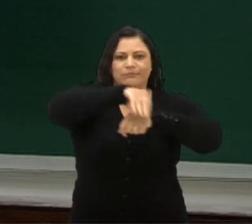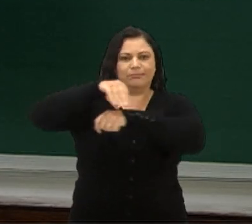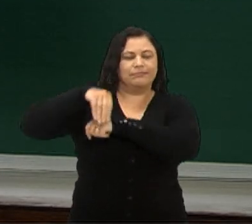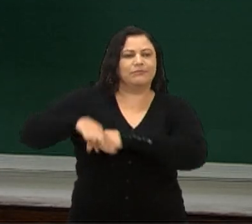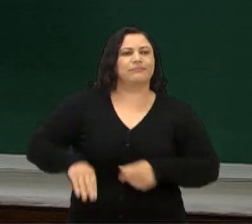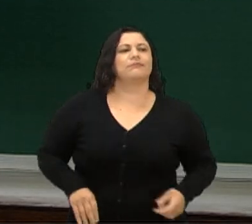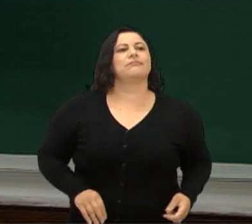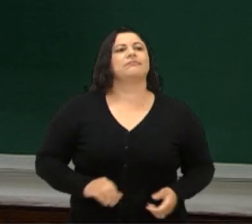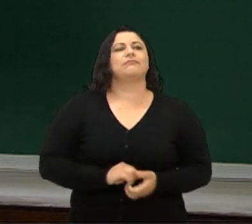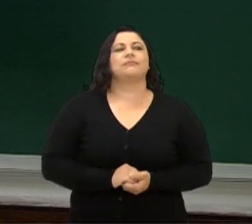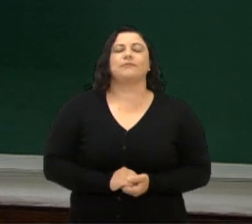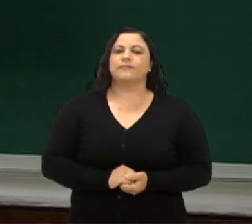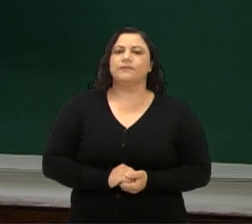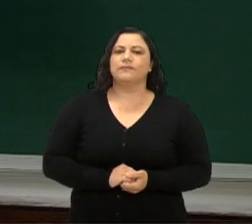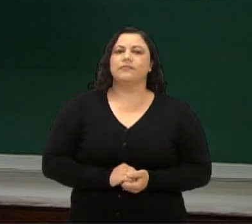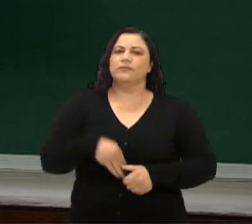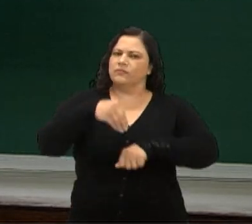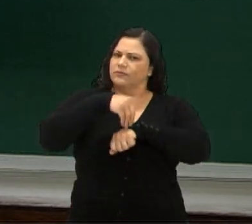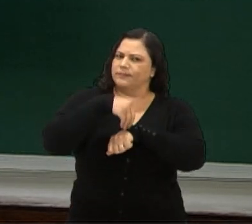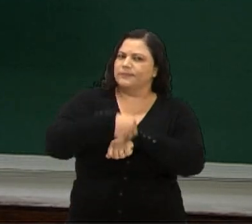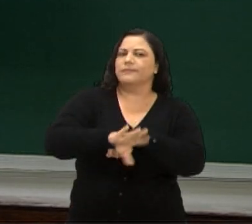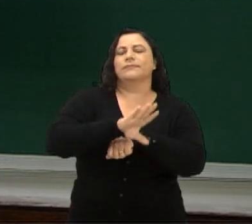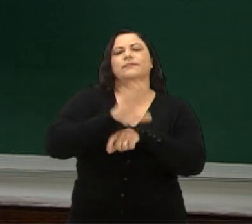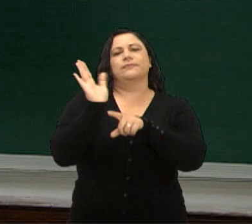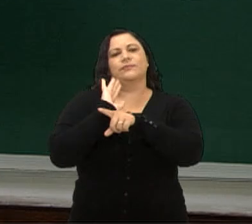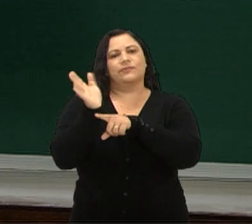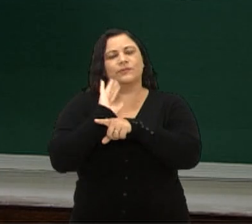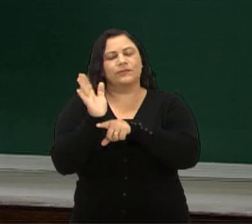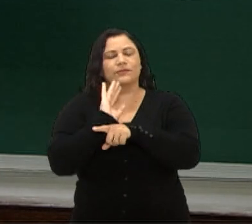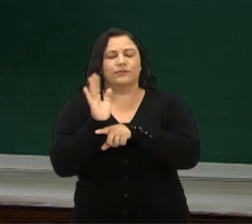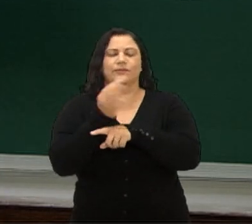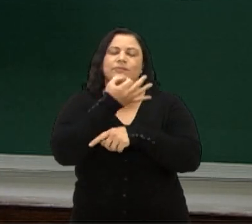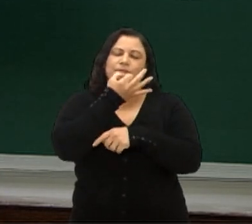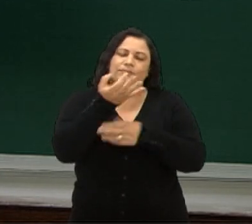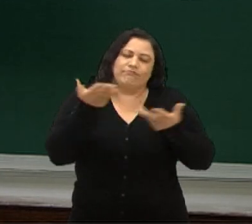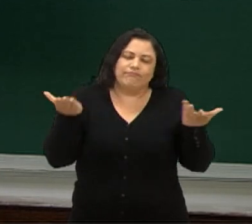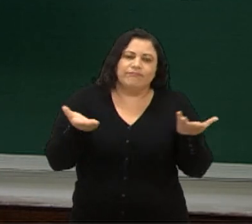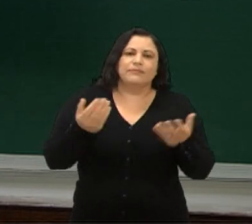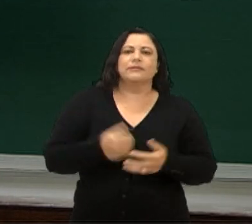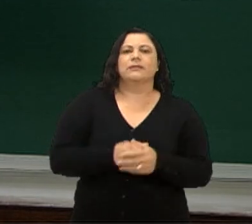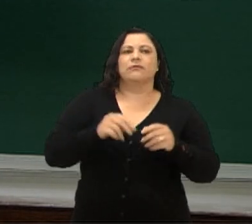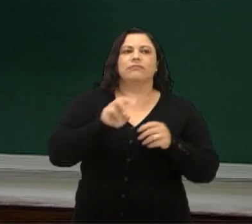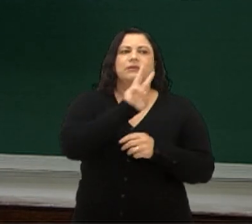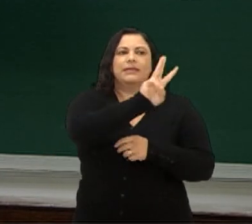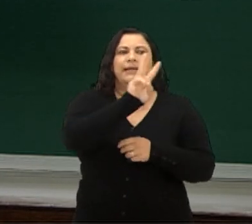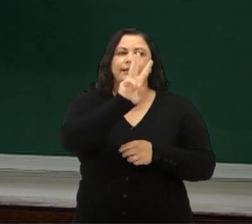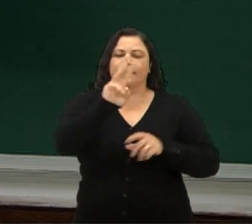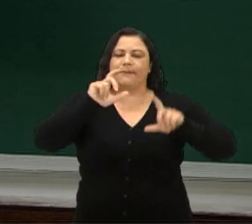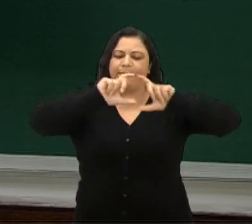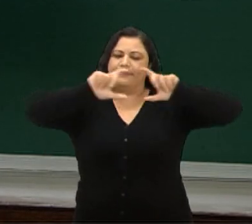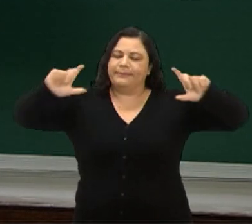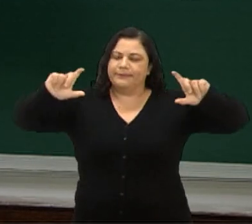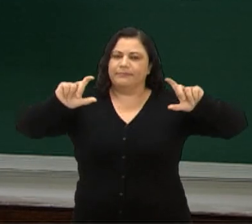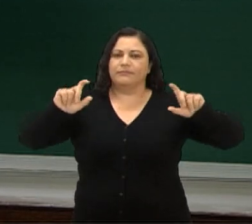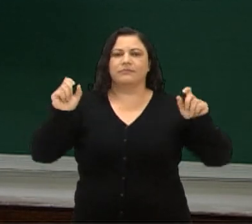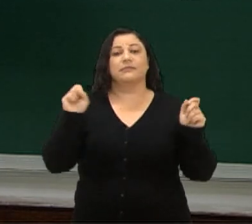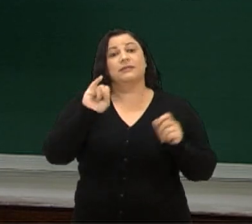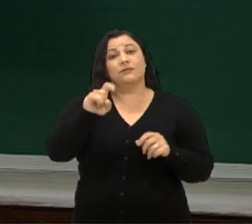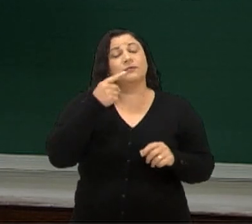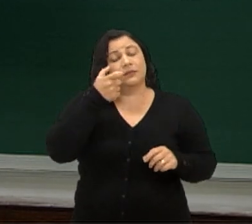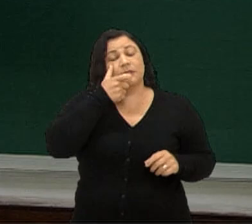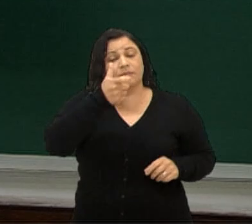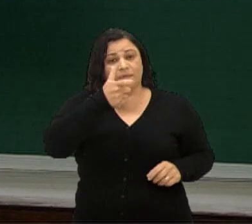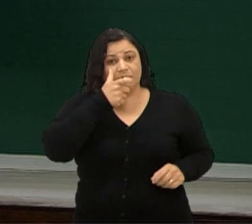Aqui a sugestão de onde nós retiramos o texto, se vocês quiserem dar uma olhada, a resenha crítica do filme Pantera Negra, de Ryan